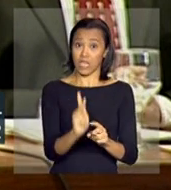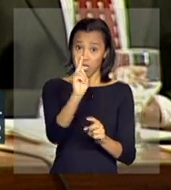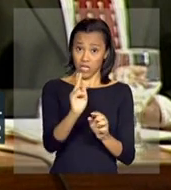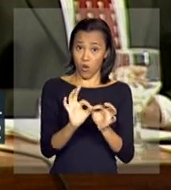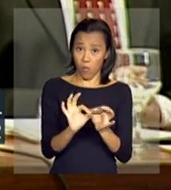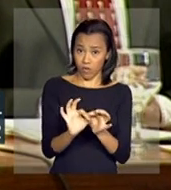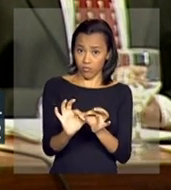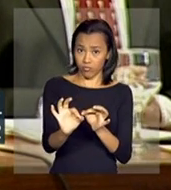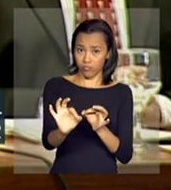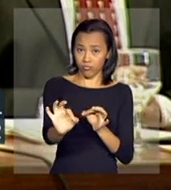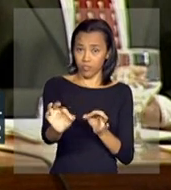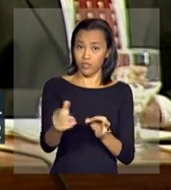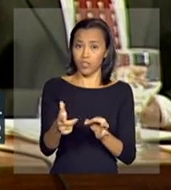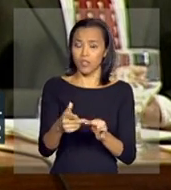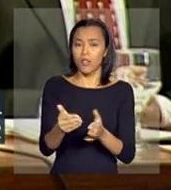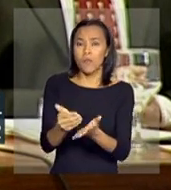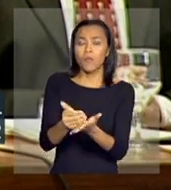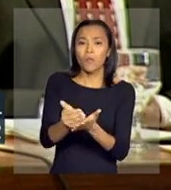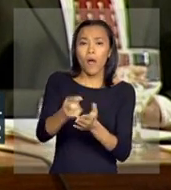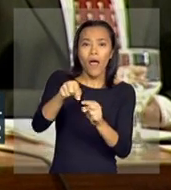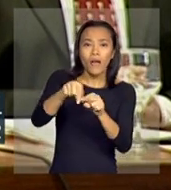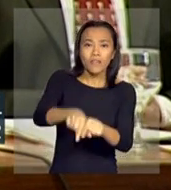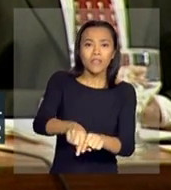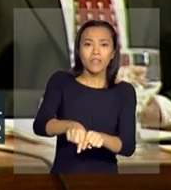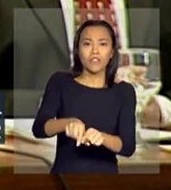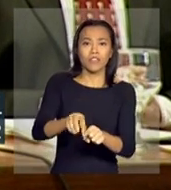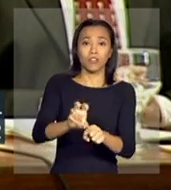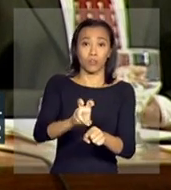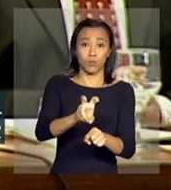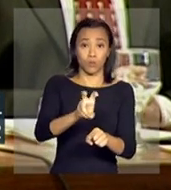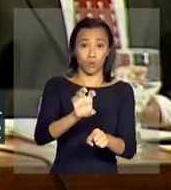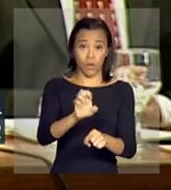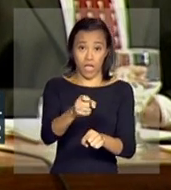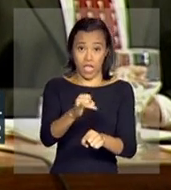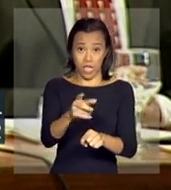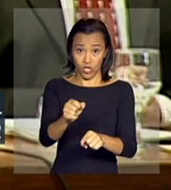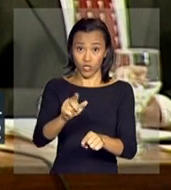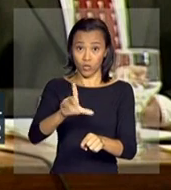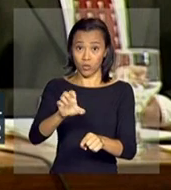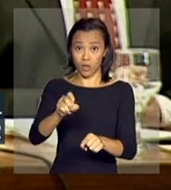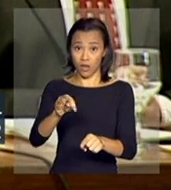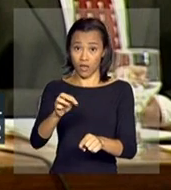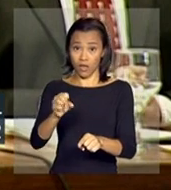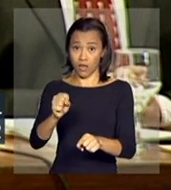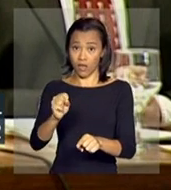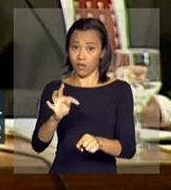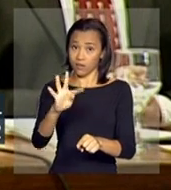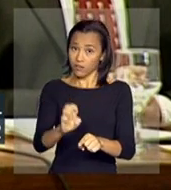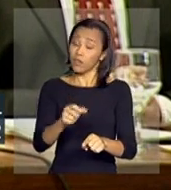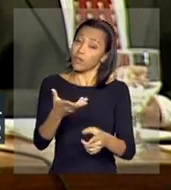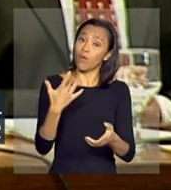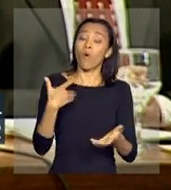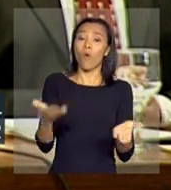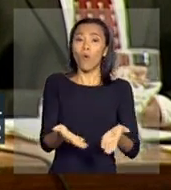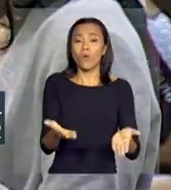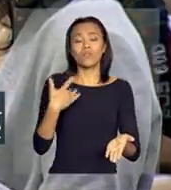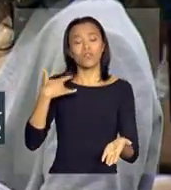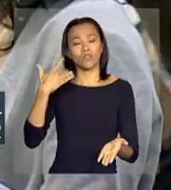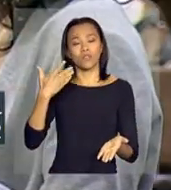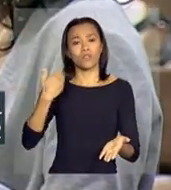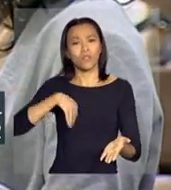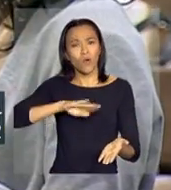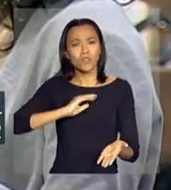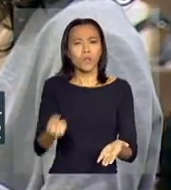de Itaparica, no início do Eixo Leste. Portanto, hoje, eu diria que nós estamos nessa fase